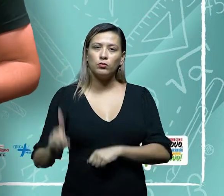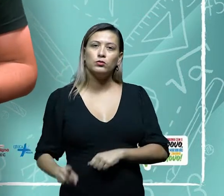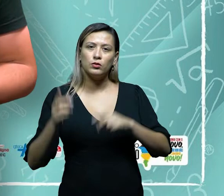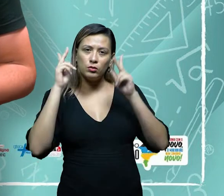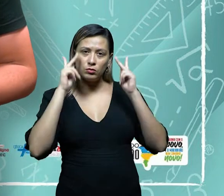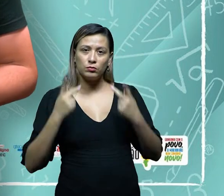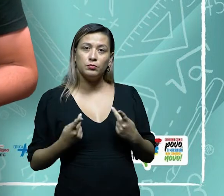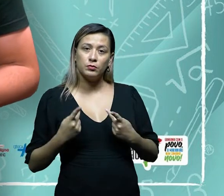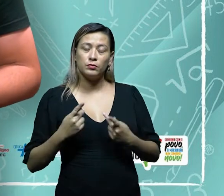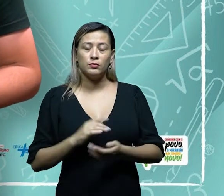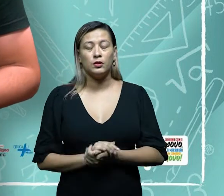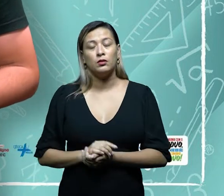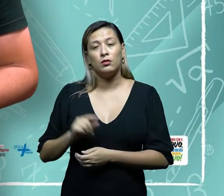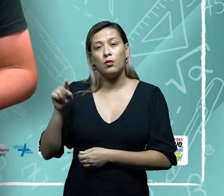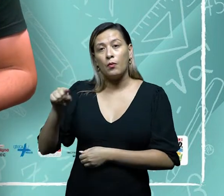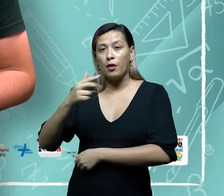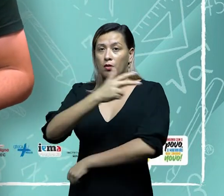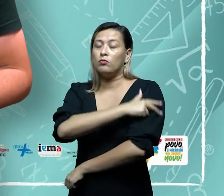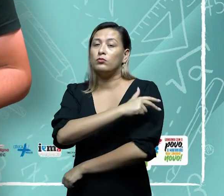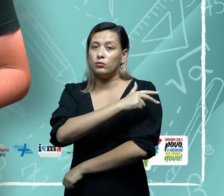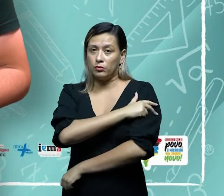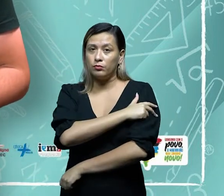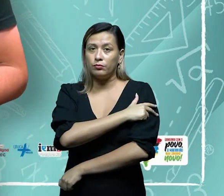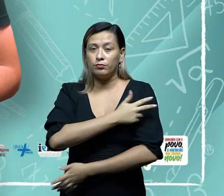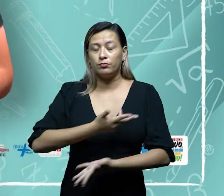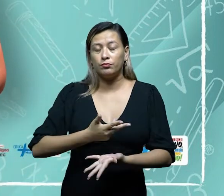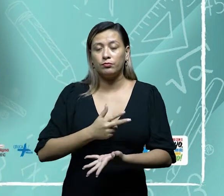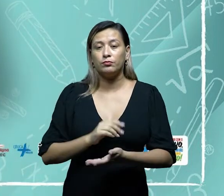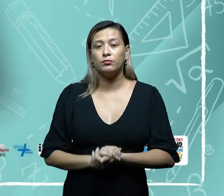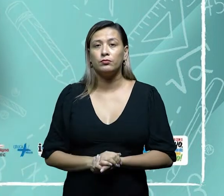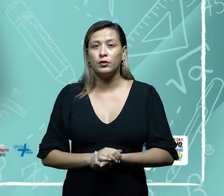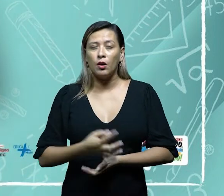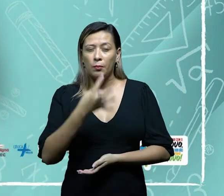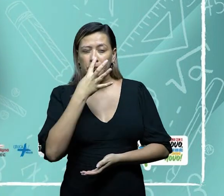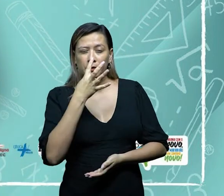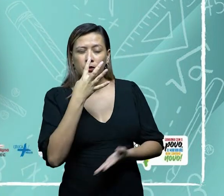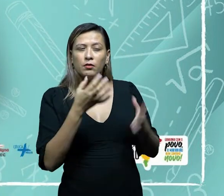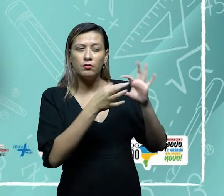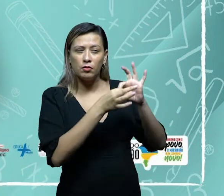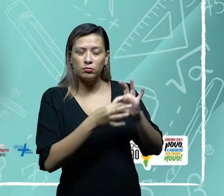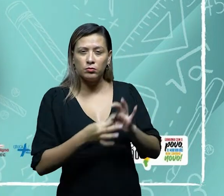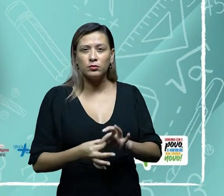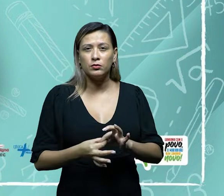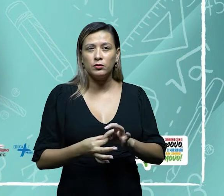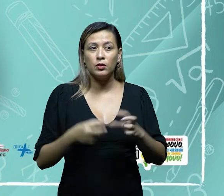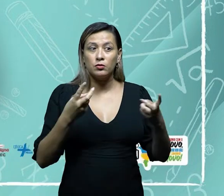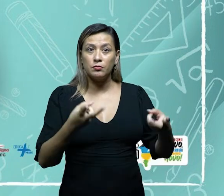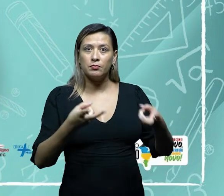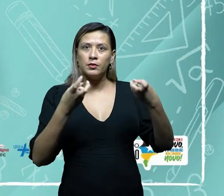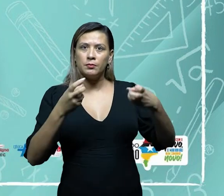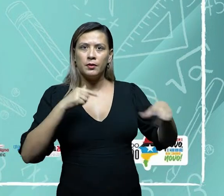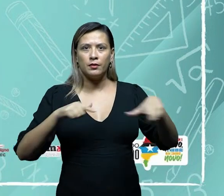era dever dele observar a situação e ver que aquele